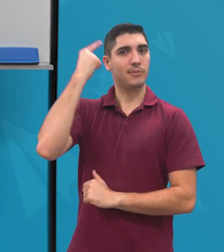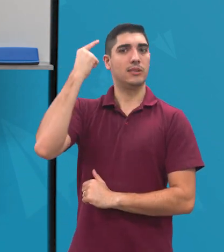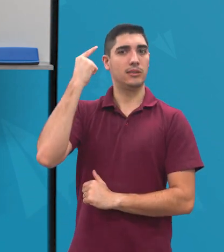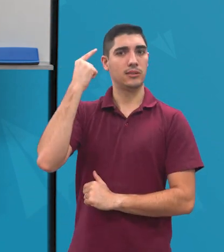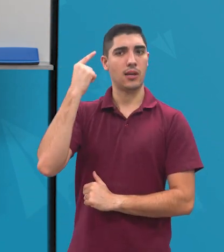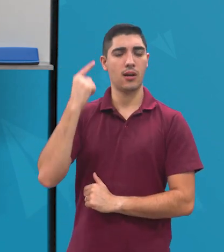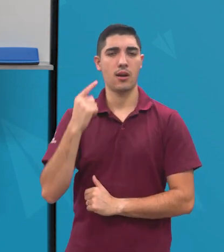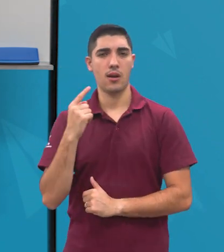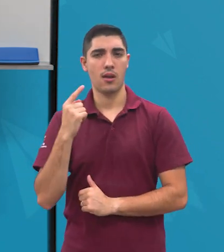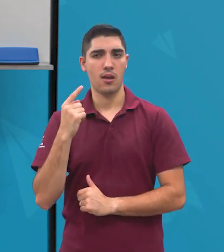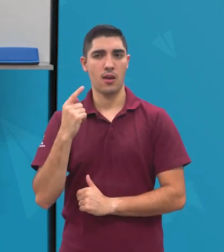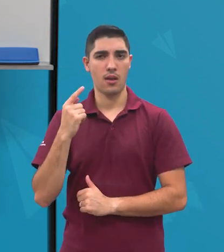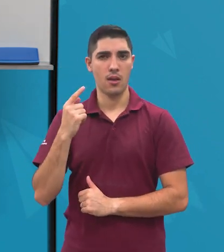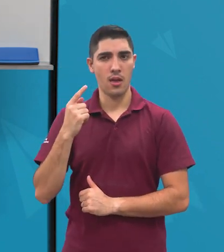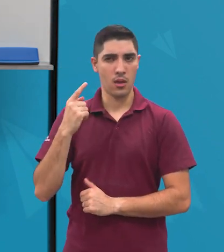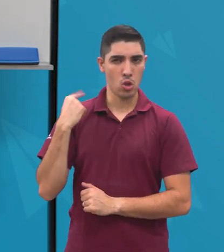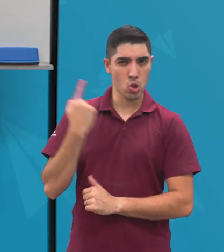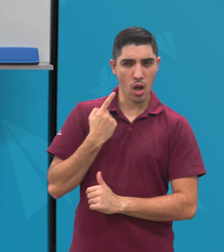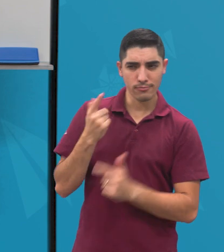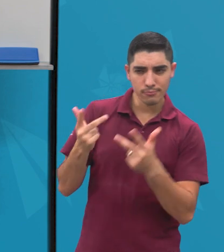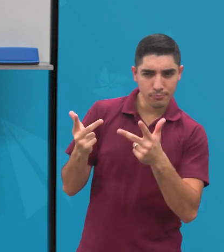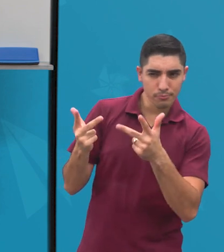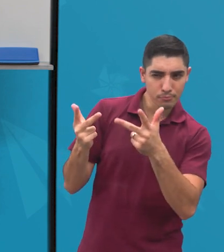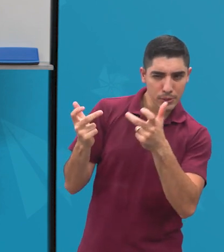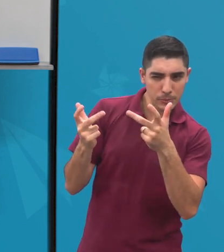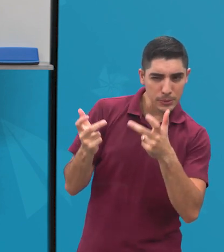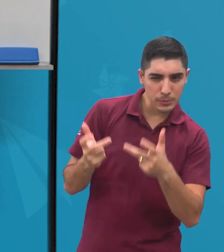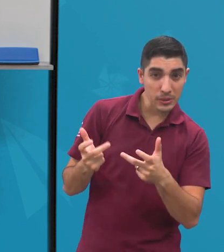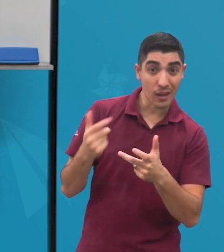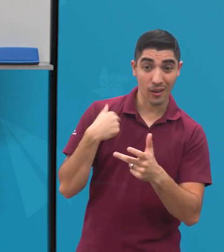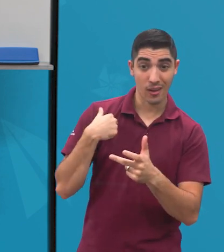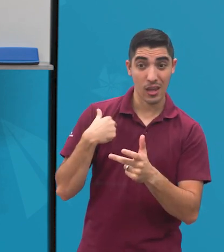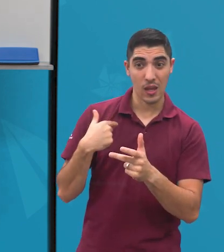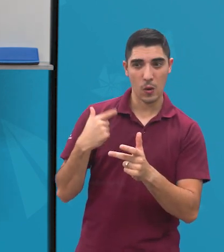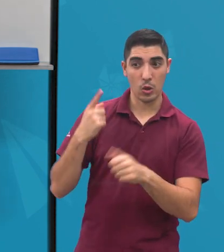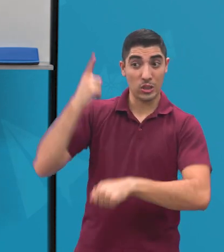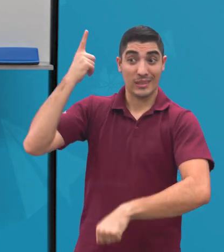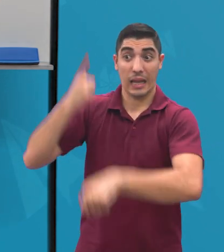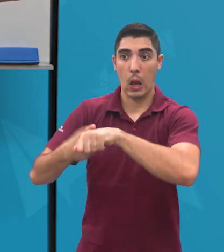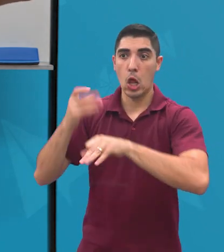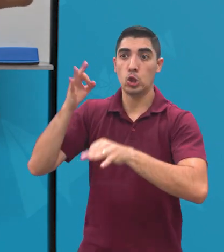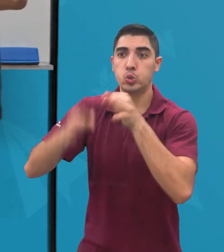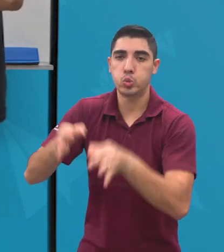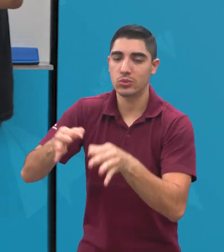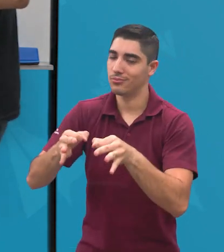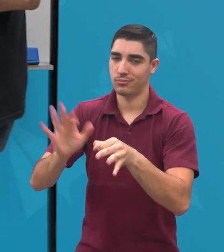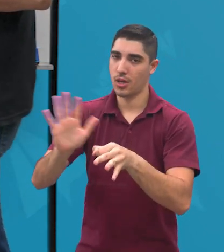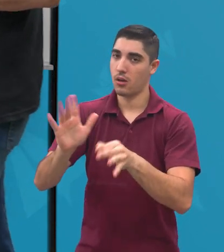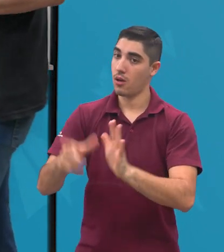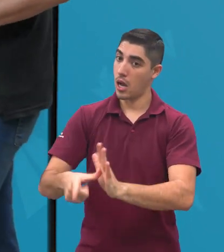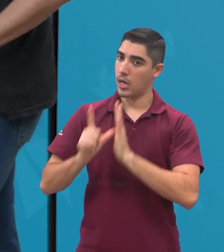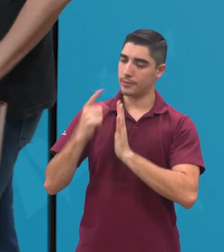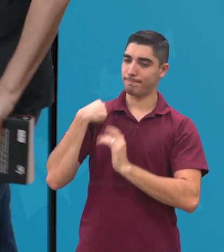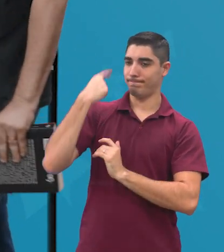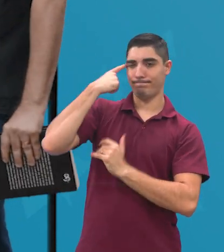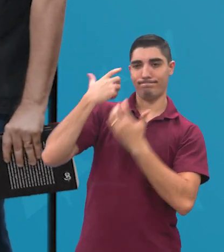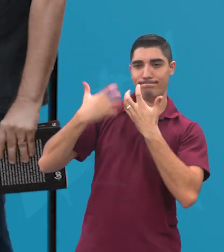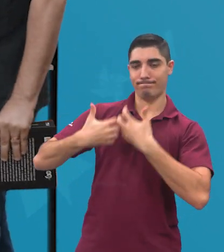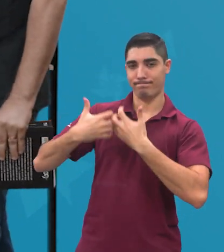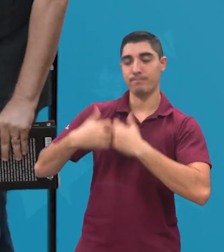hora de fazermos uma interpretação, um julgamento dessa história. E por